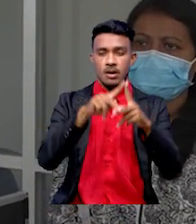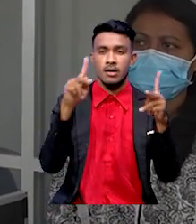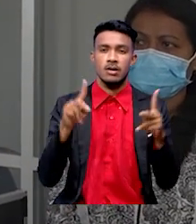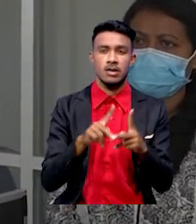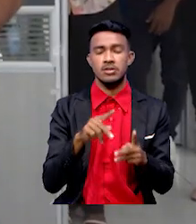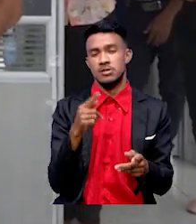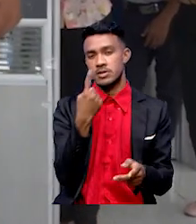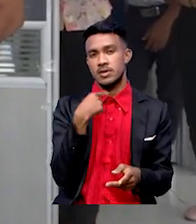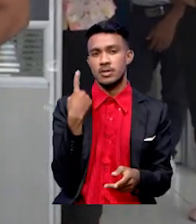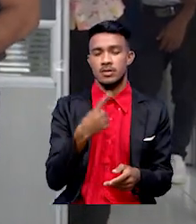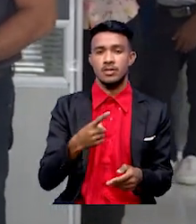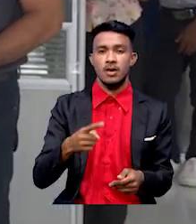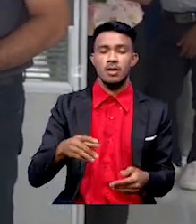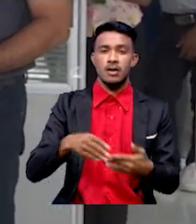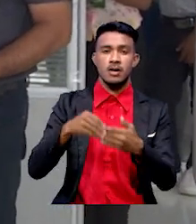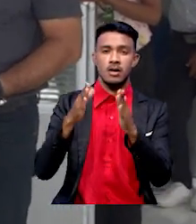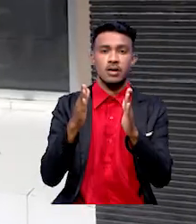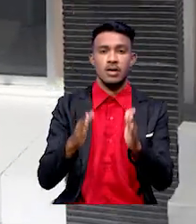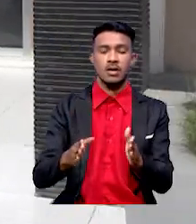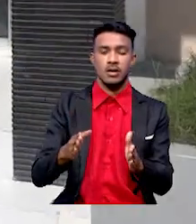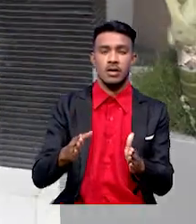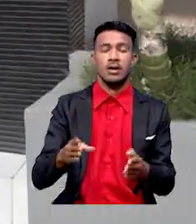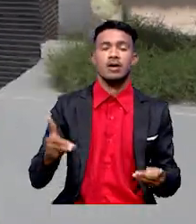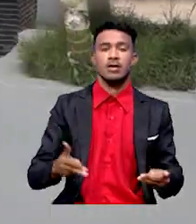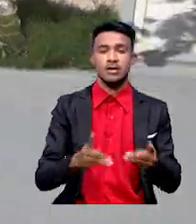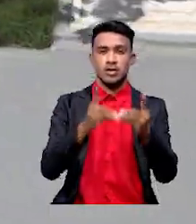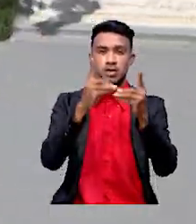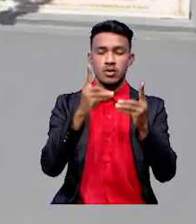Segredo. Líder carismático, né, Hasoro Malu, o Procurador e o